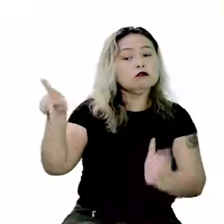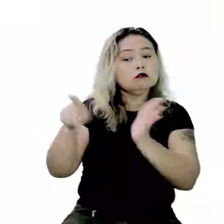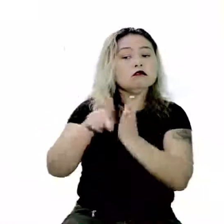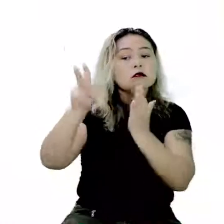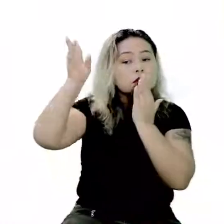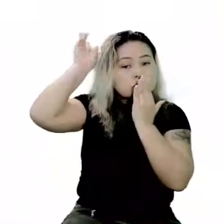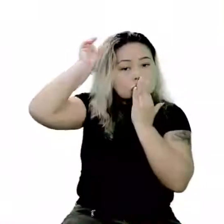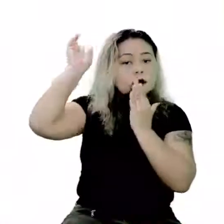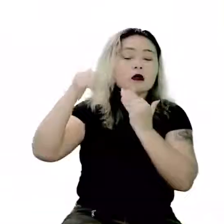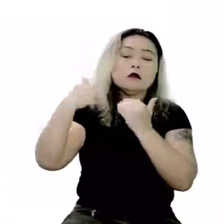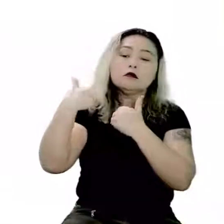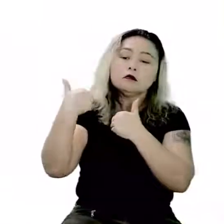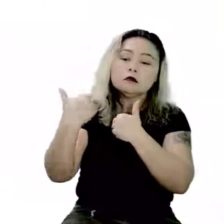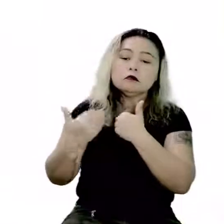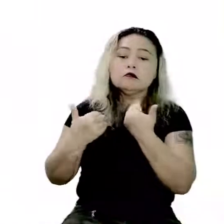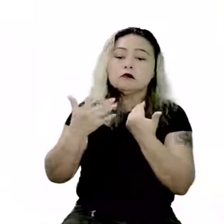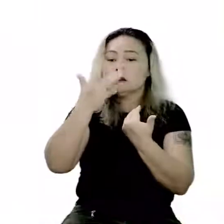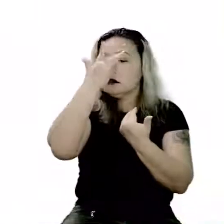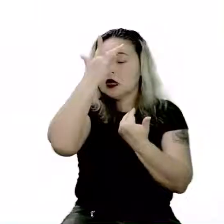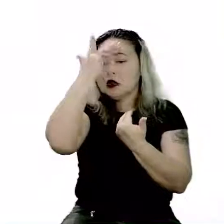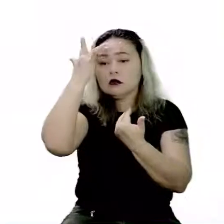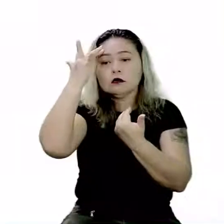que a gente ia